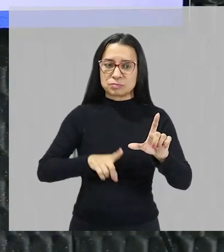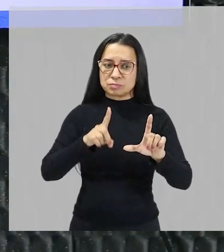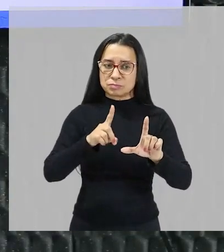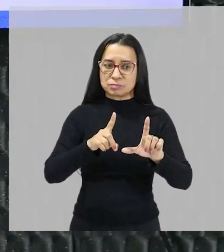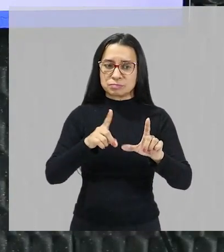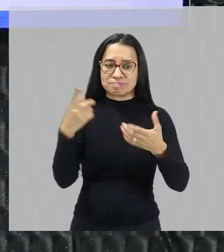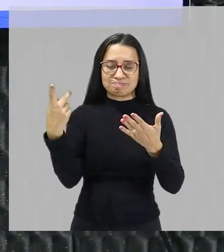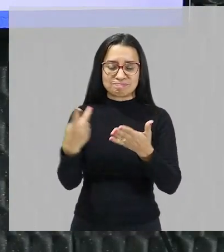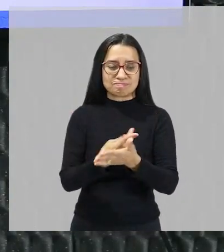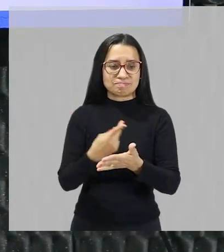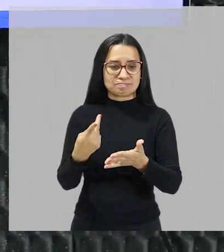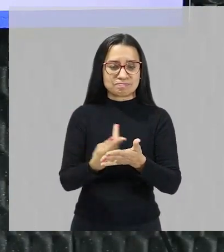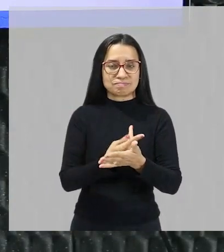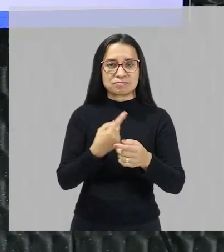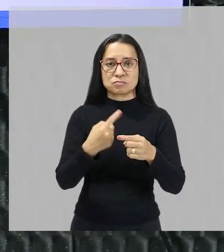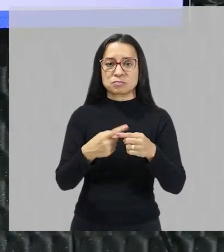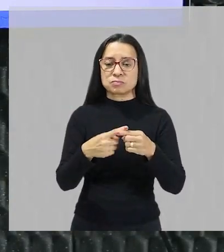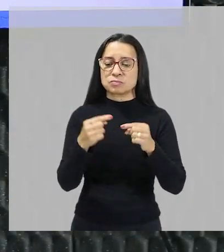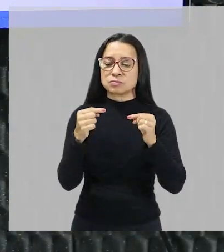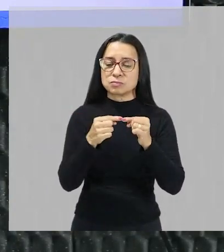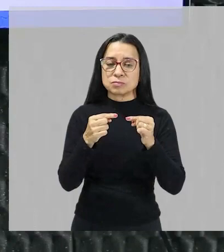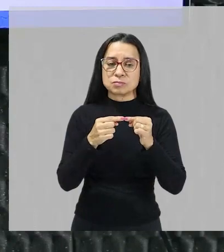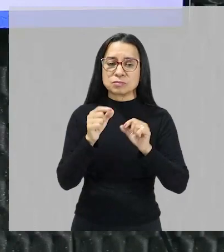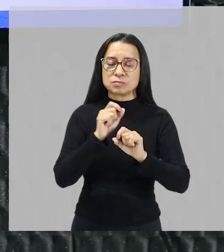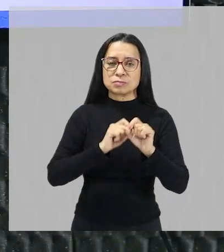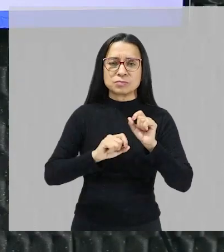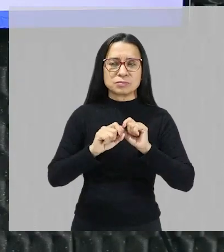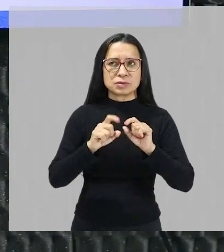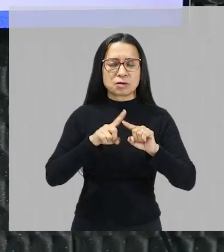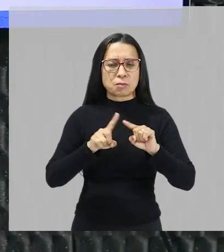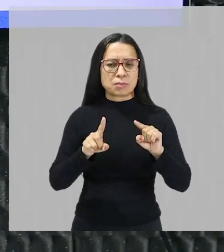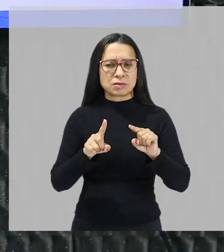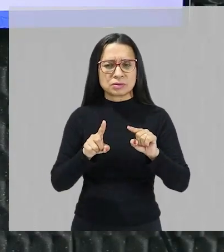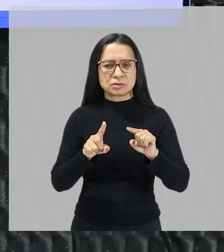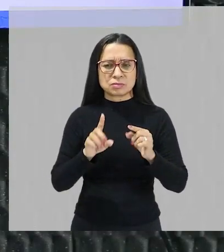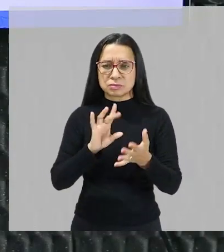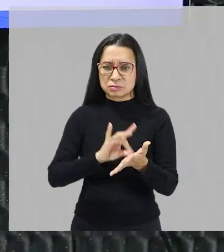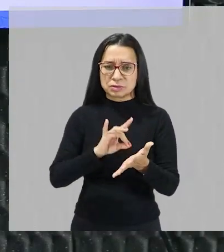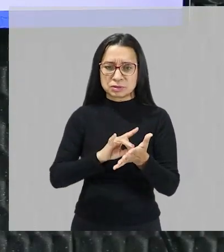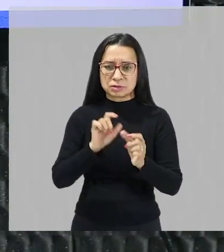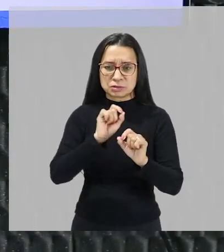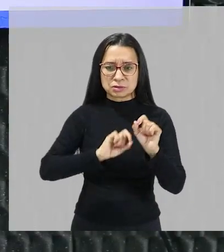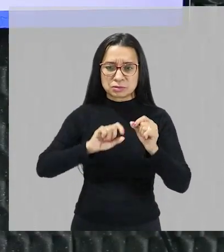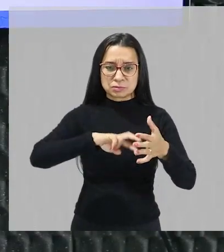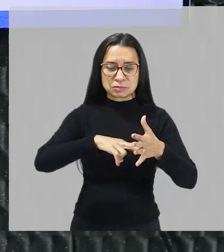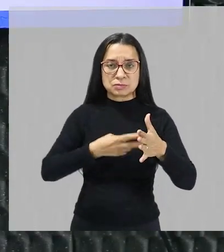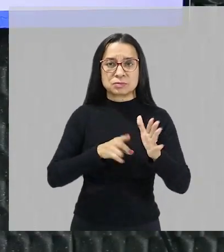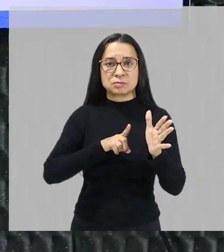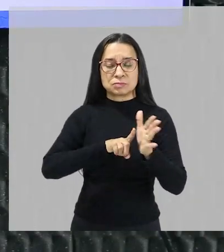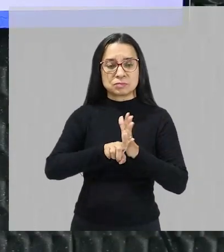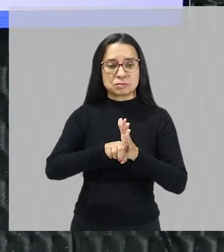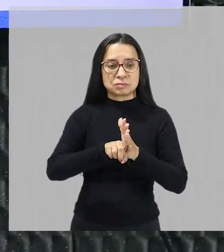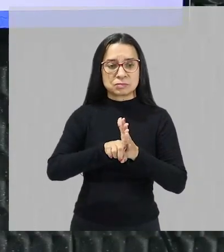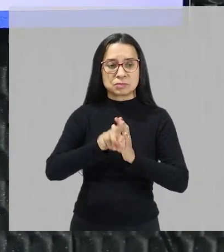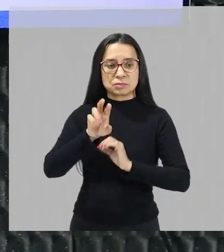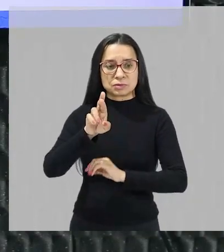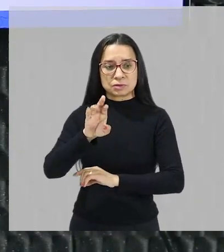distratora, porque ela tem um pouco a ver, mas não é bem isso que a questão traz, não é uma restauração,